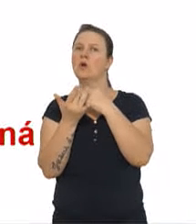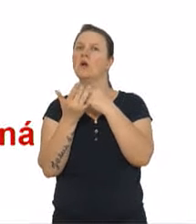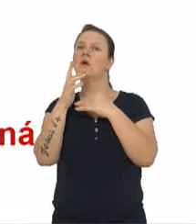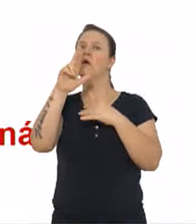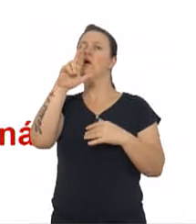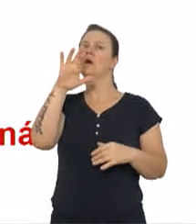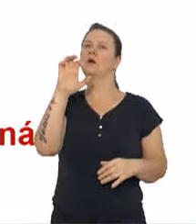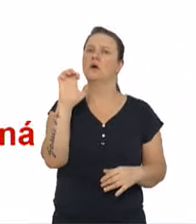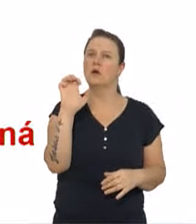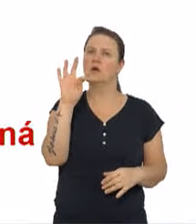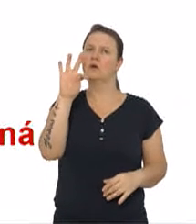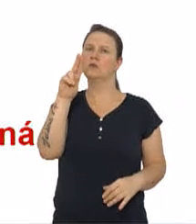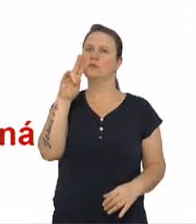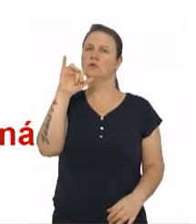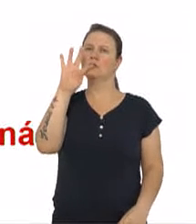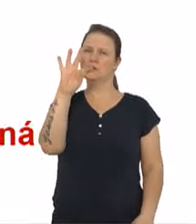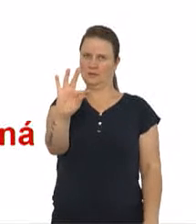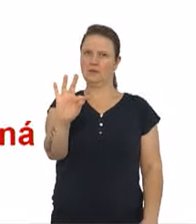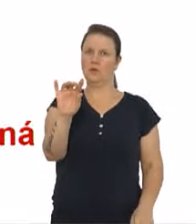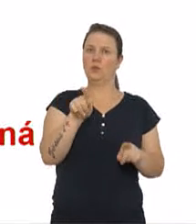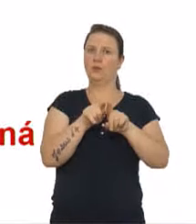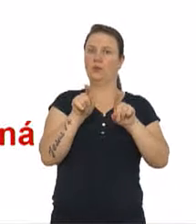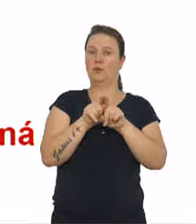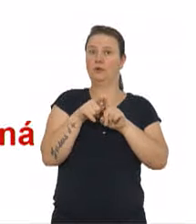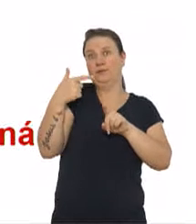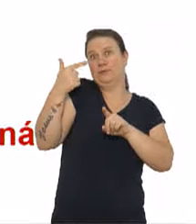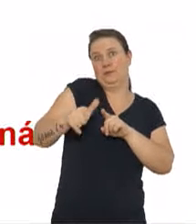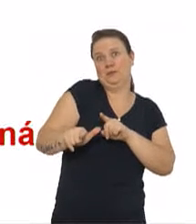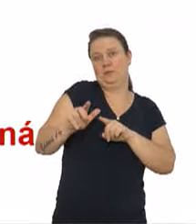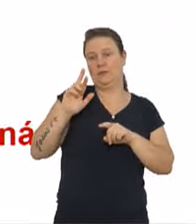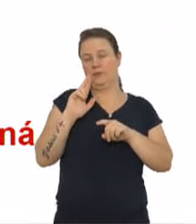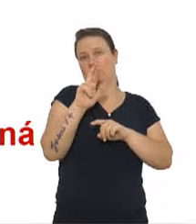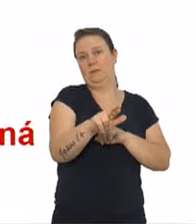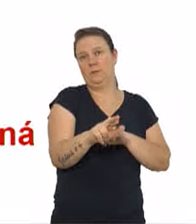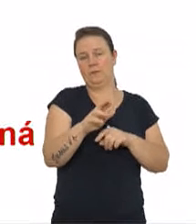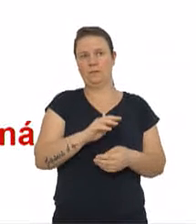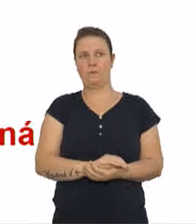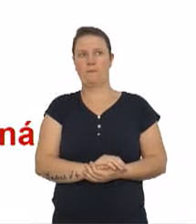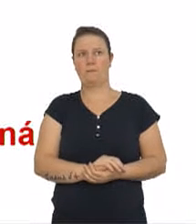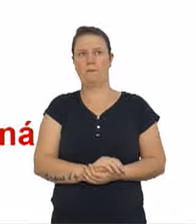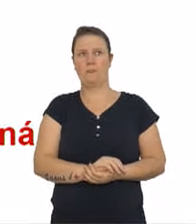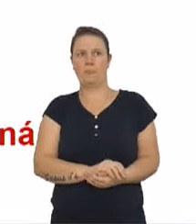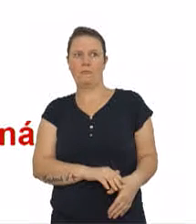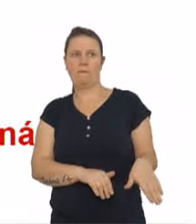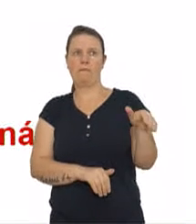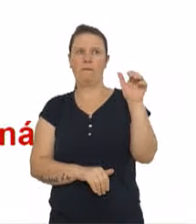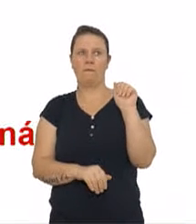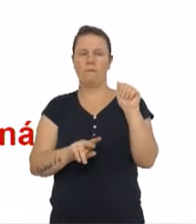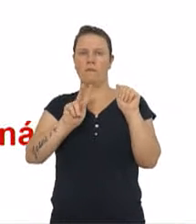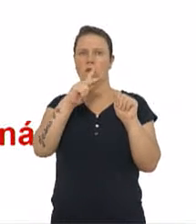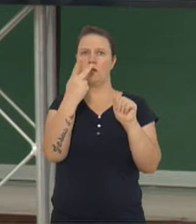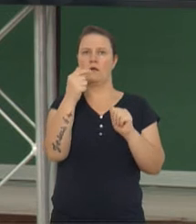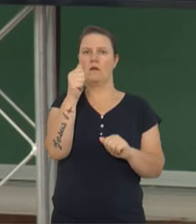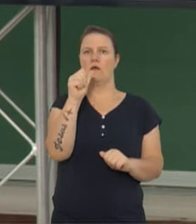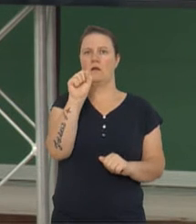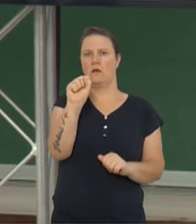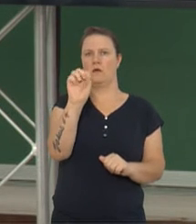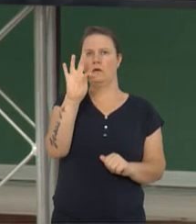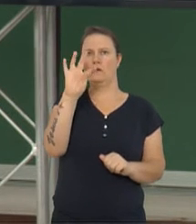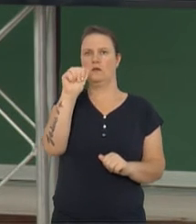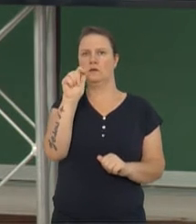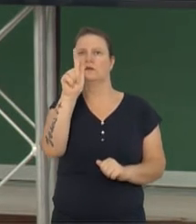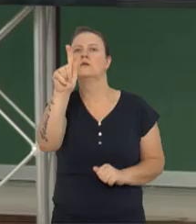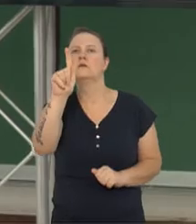retuitear. Usar hashtag, olha a palavrinha masculina, a hashtag em espanhol masculino,